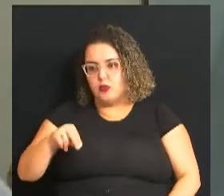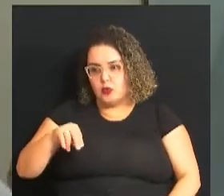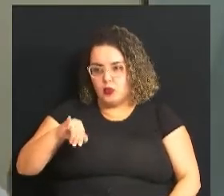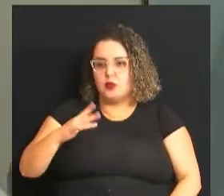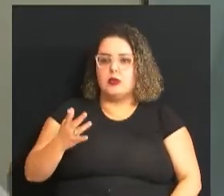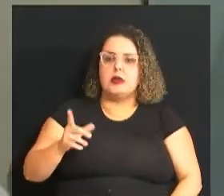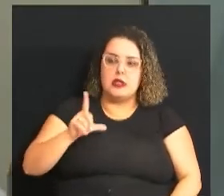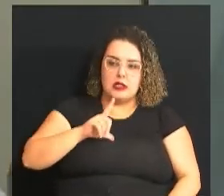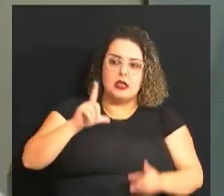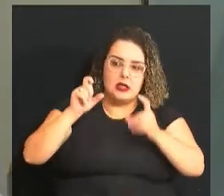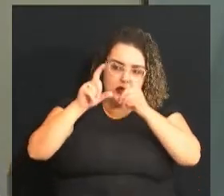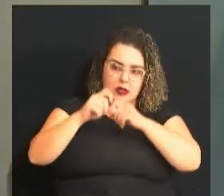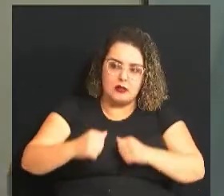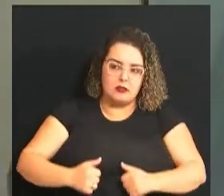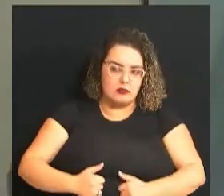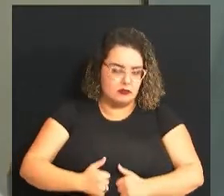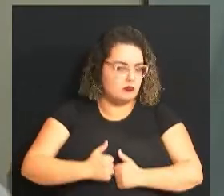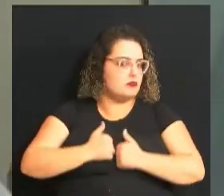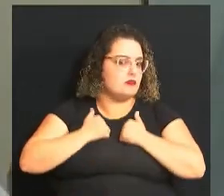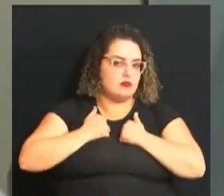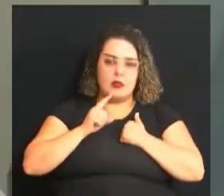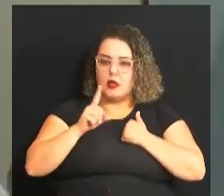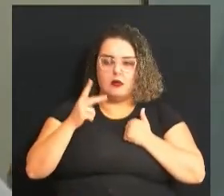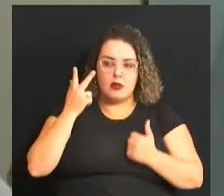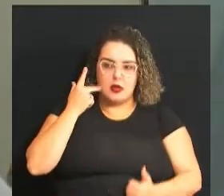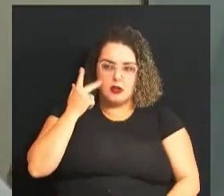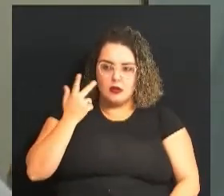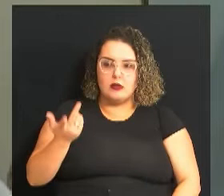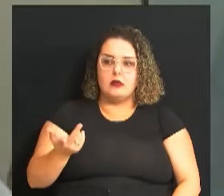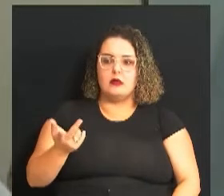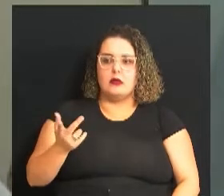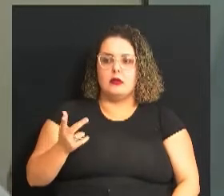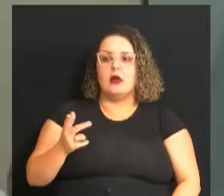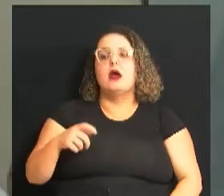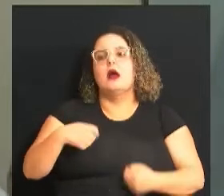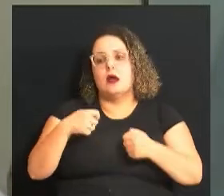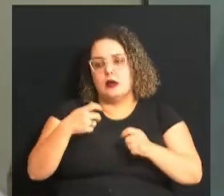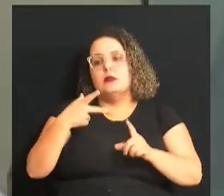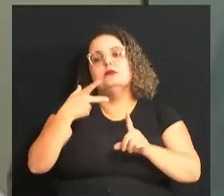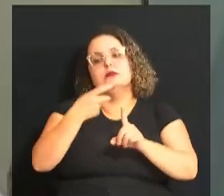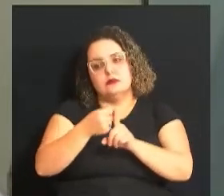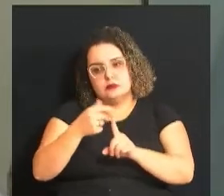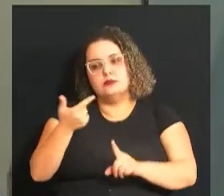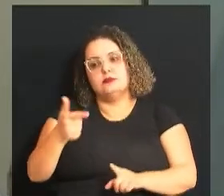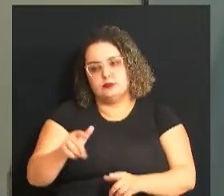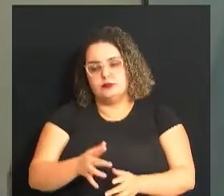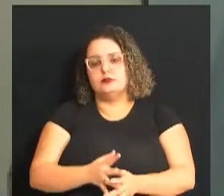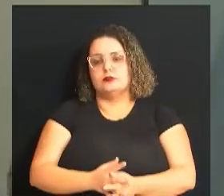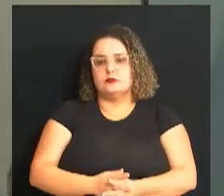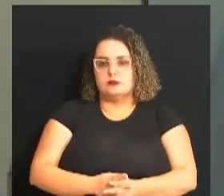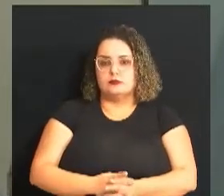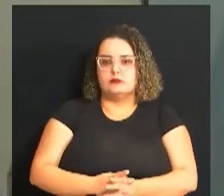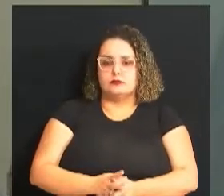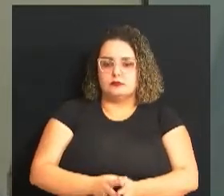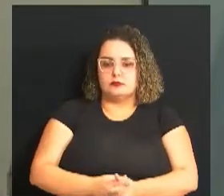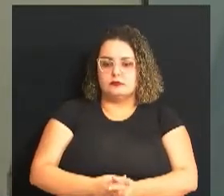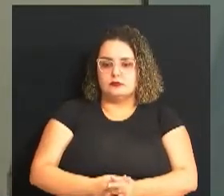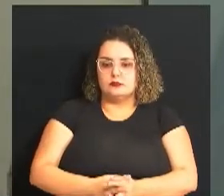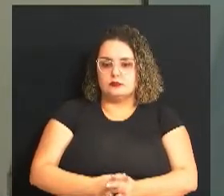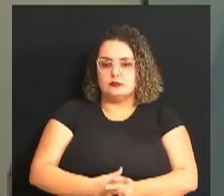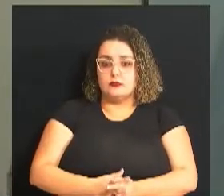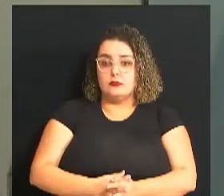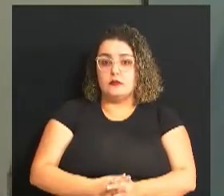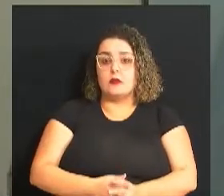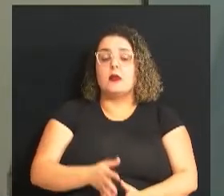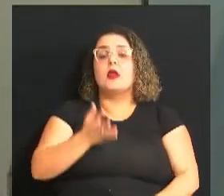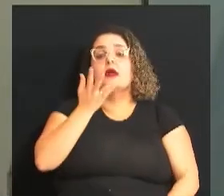dificuldade imunológica, mas não é comum. Tem a imunização também. A gente está aí falando que criança também então